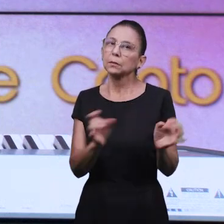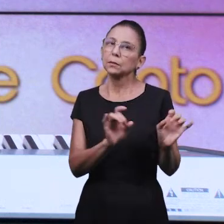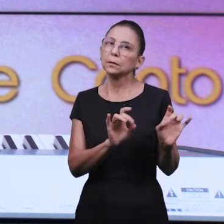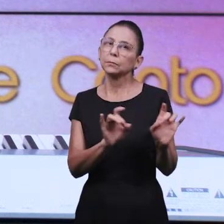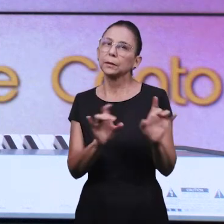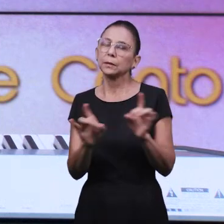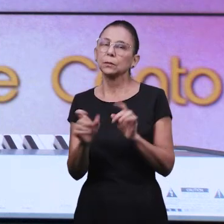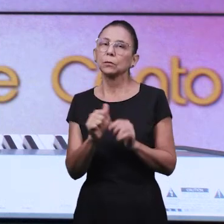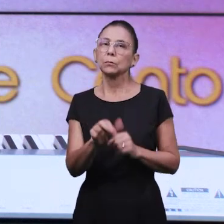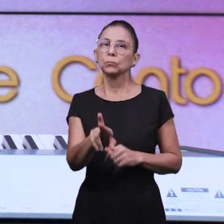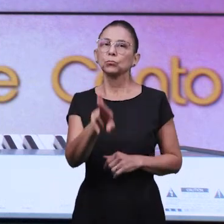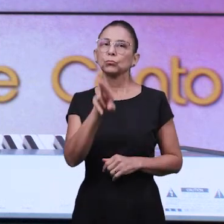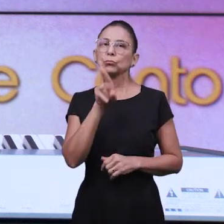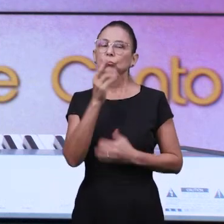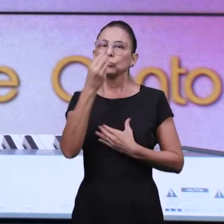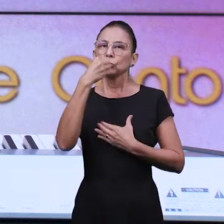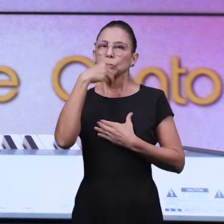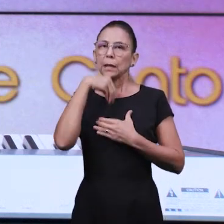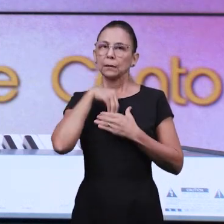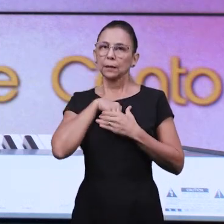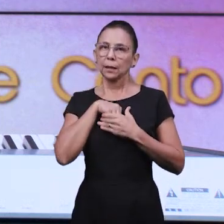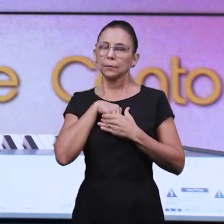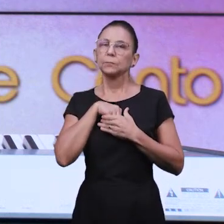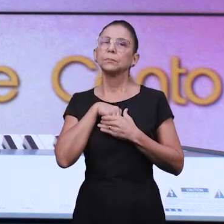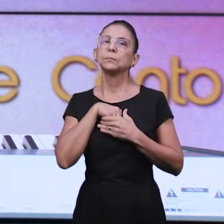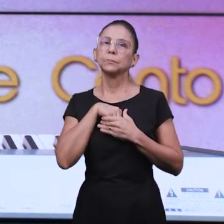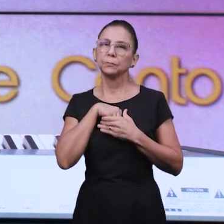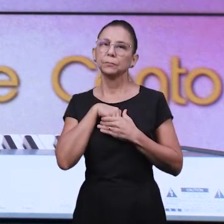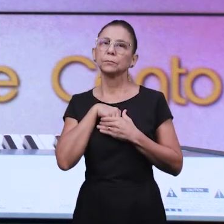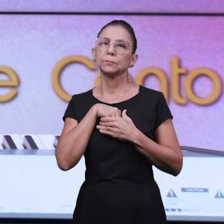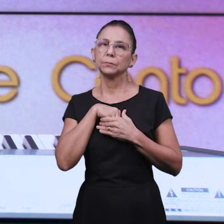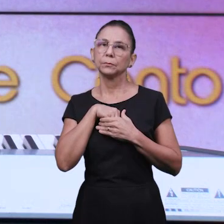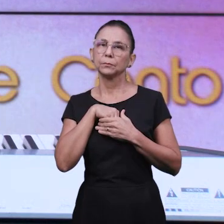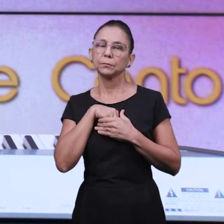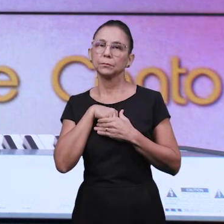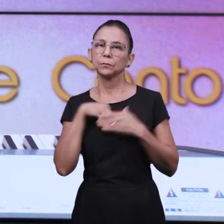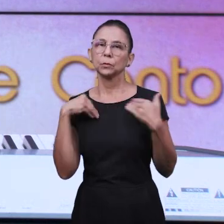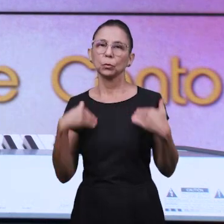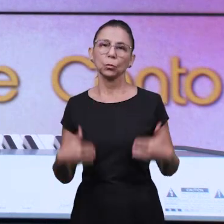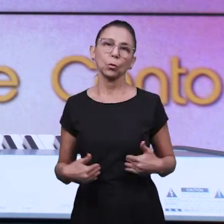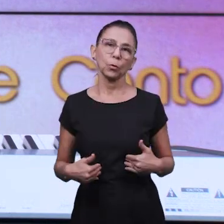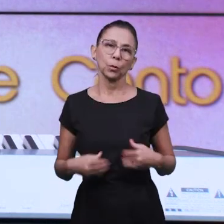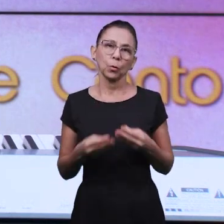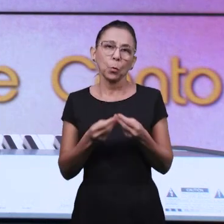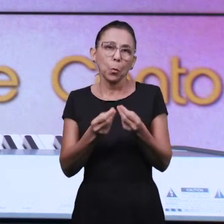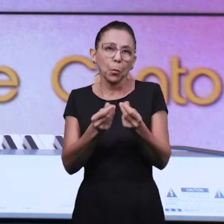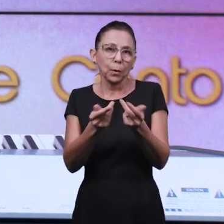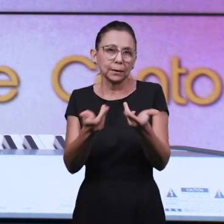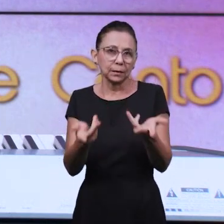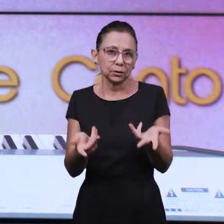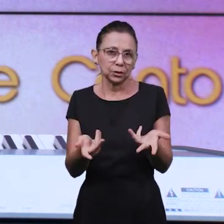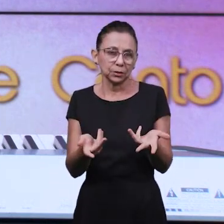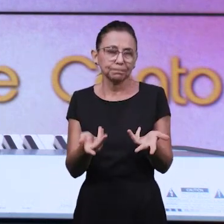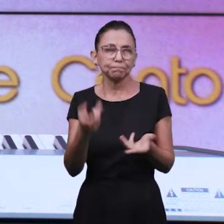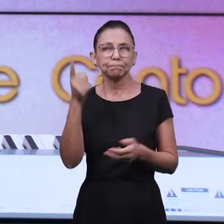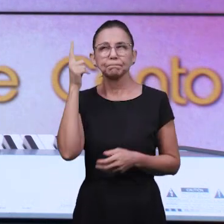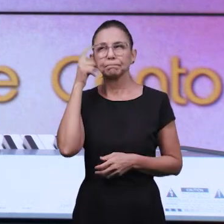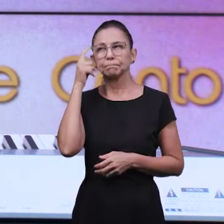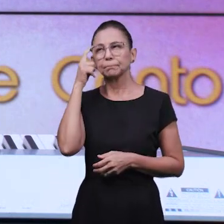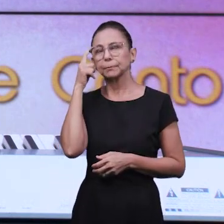especialmente inspiração, ou seja, quando o ar entra dentro do corpo com qualidade. Nós